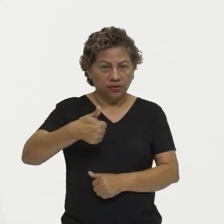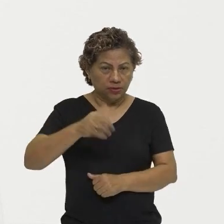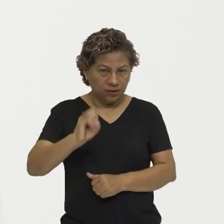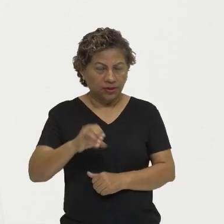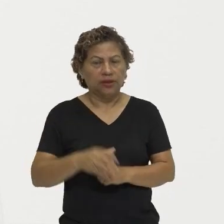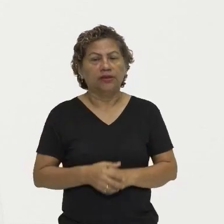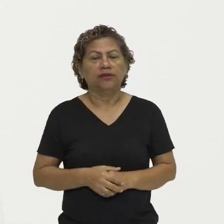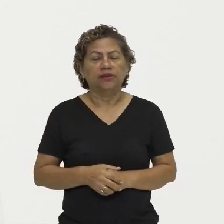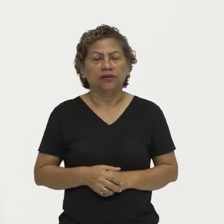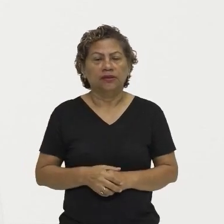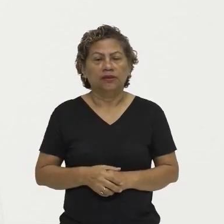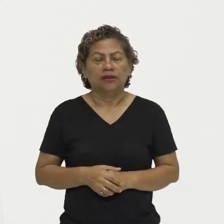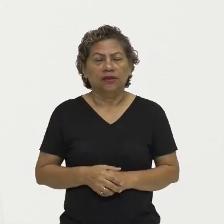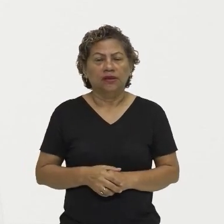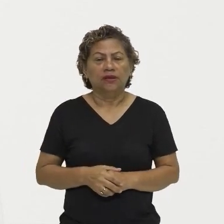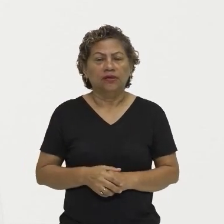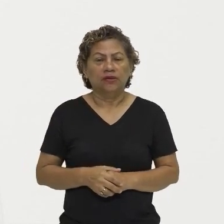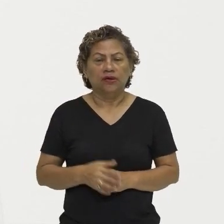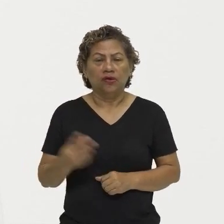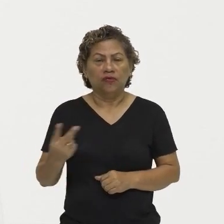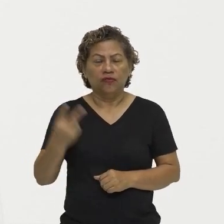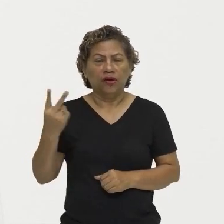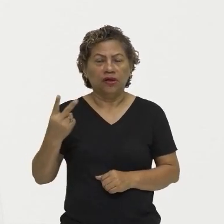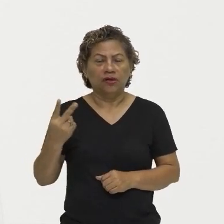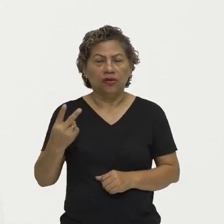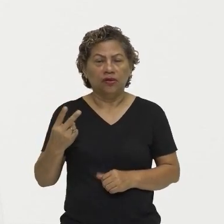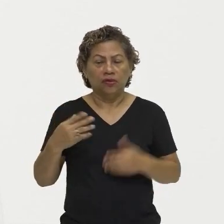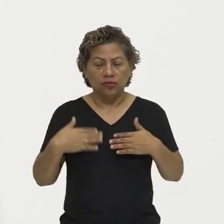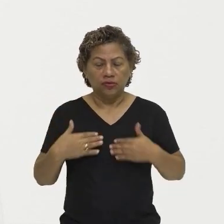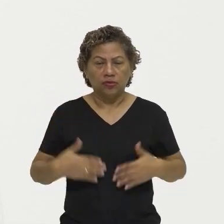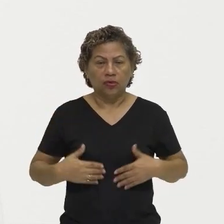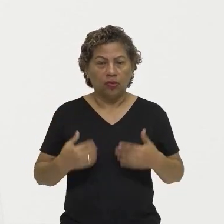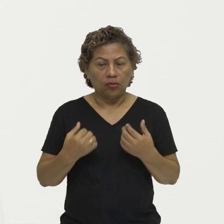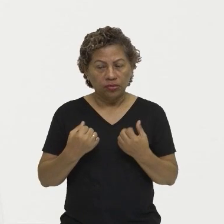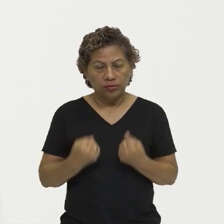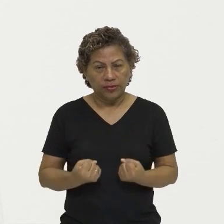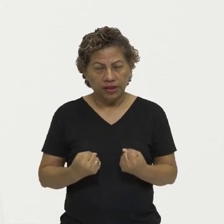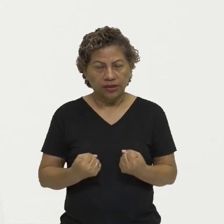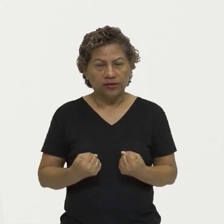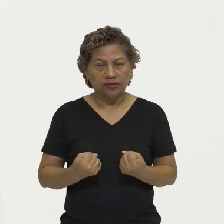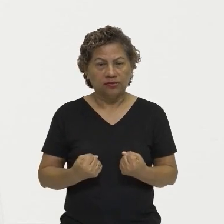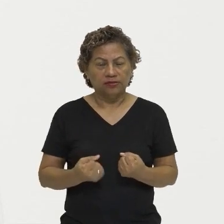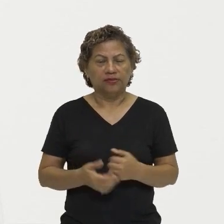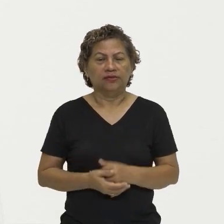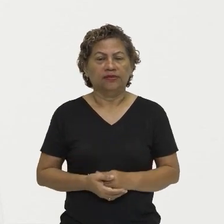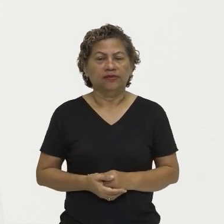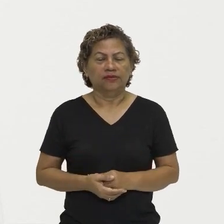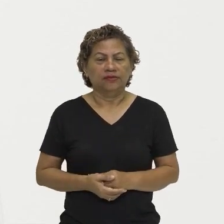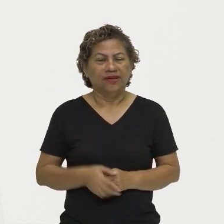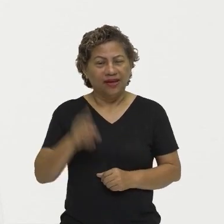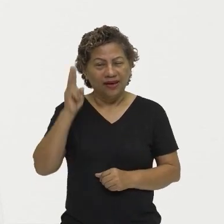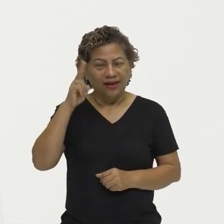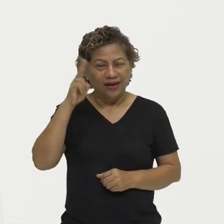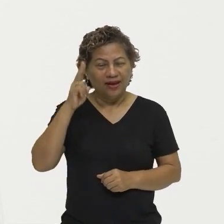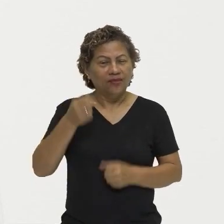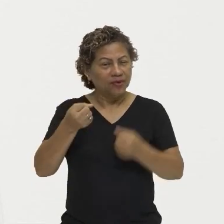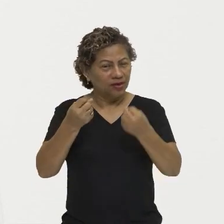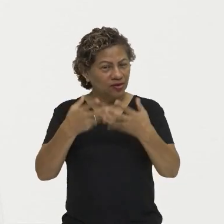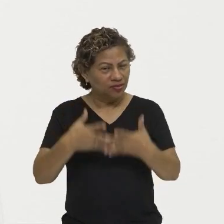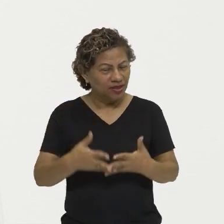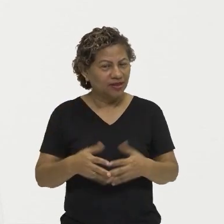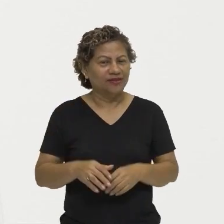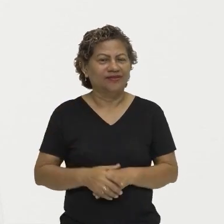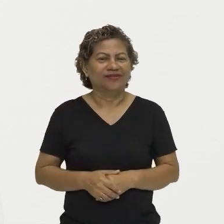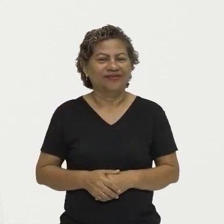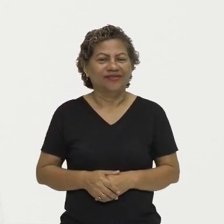E o valor da altura que o corpo se encontra em relação ao solo, lá no nosso enunciado, você lembra?